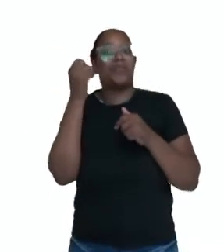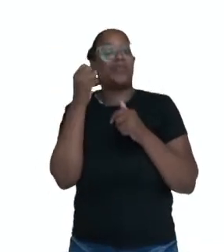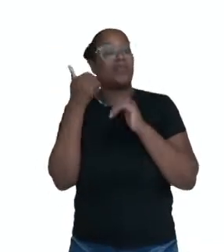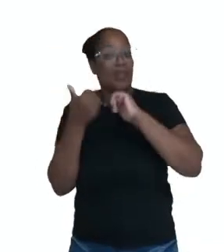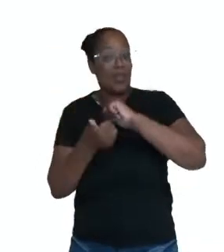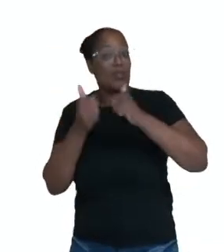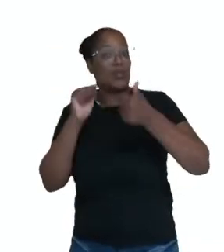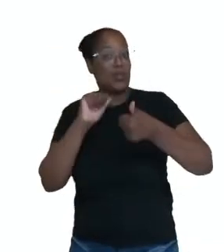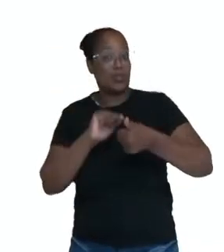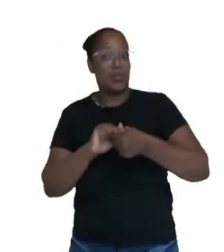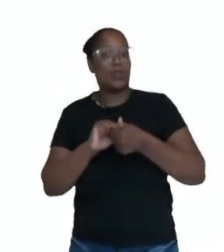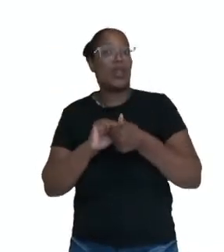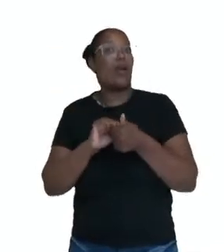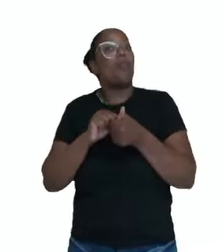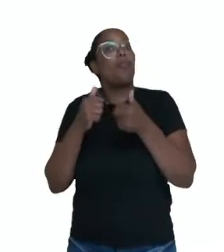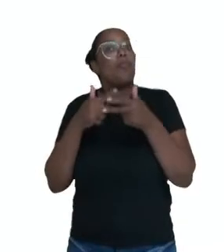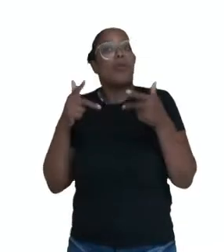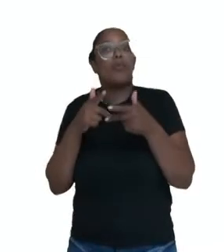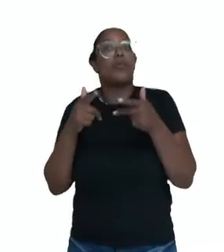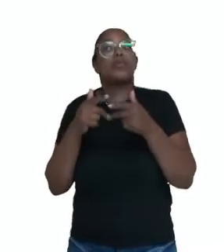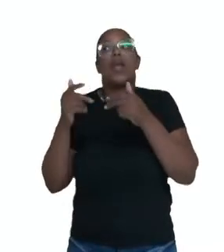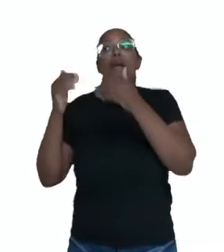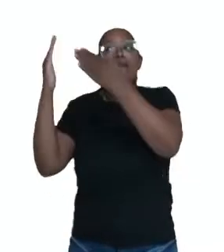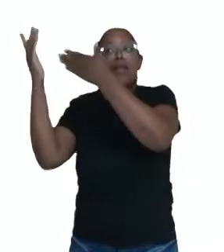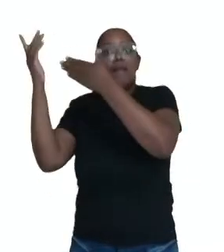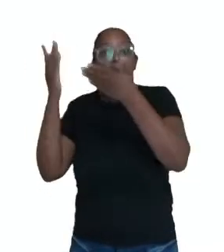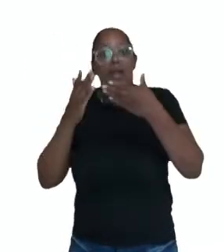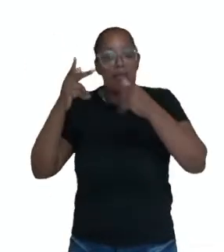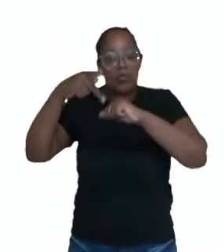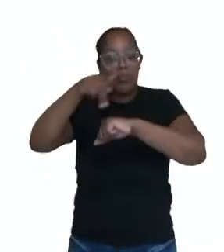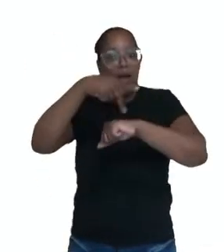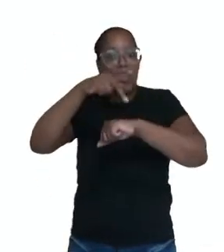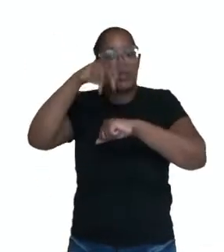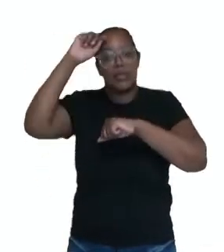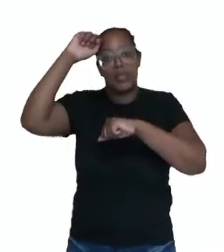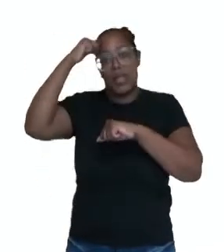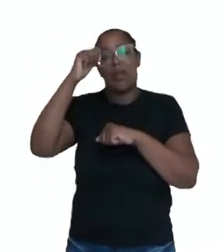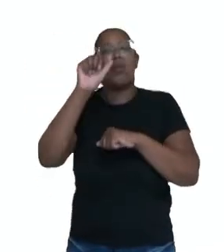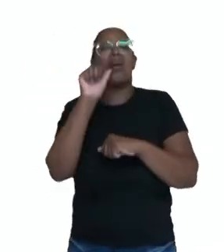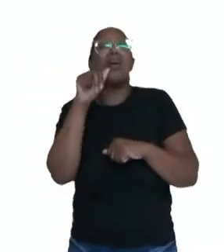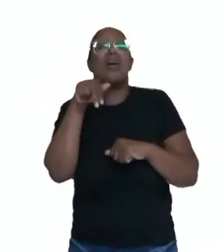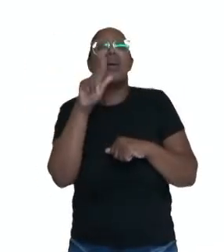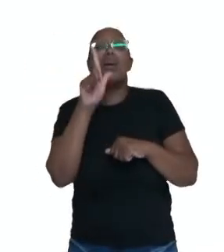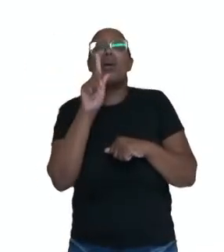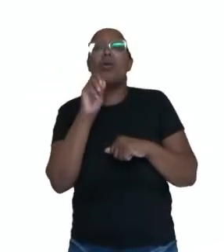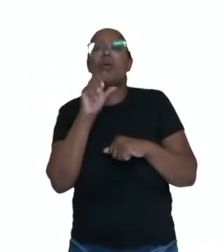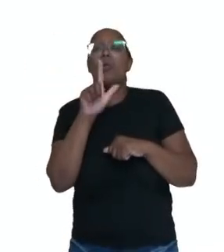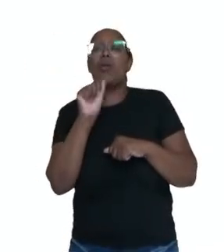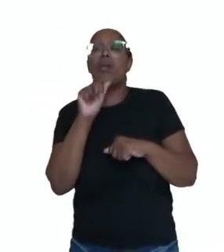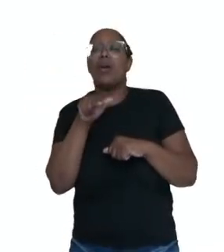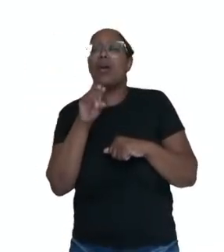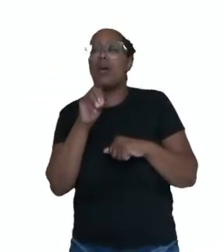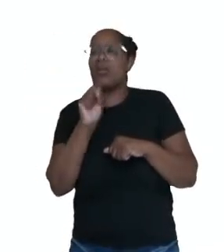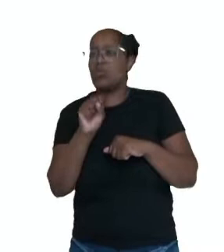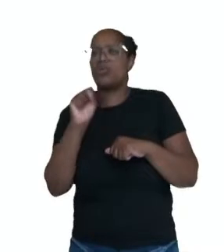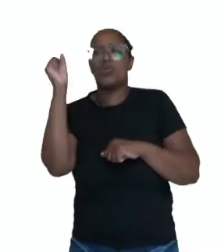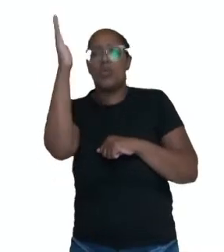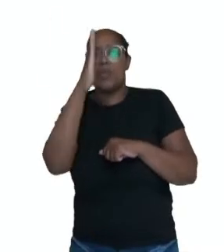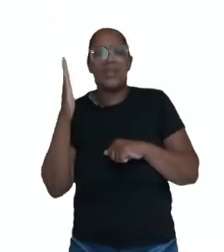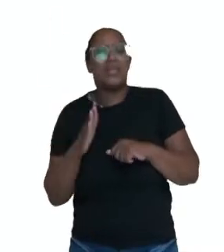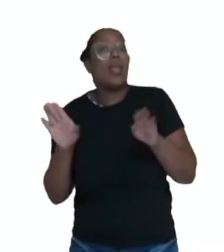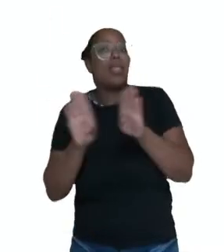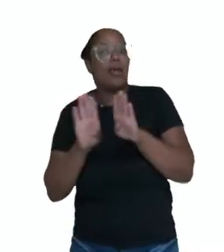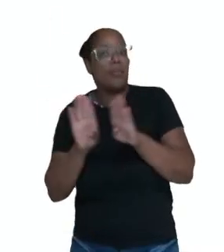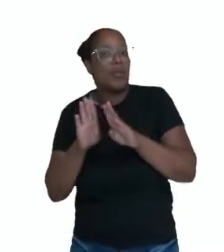um instrumento trazido pelos negros angolanos ao Brasil, utilizado tradicionalmente em